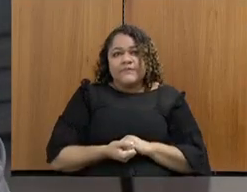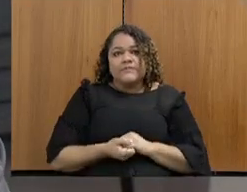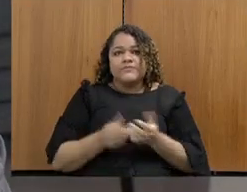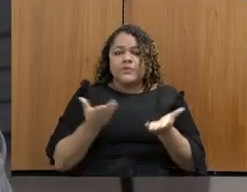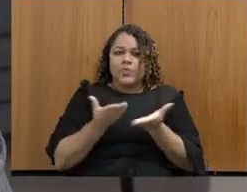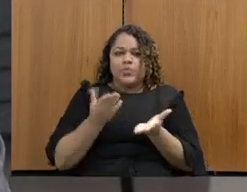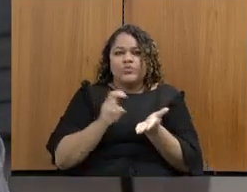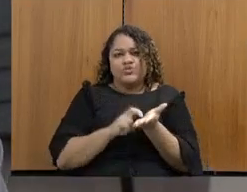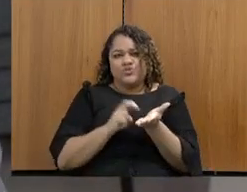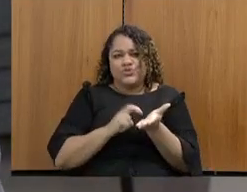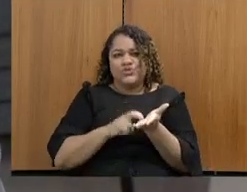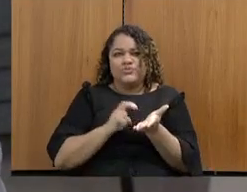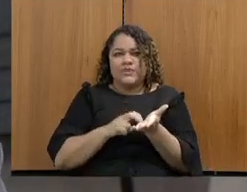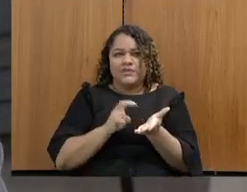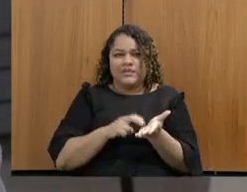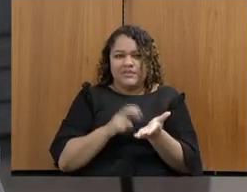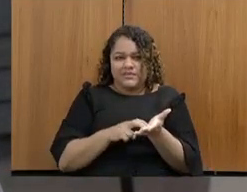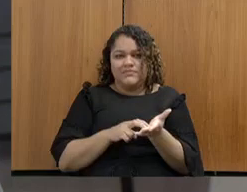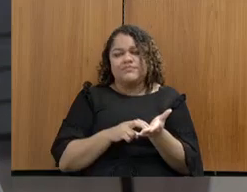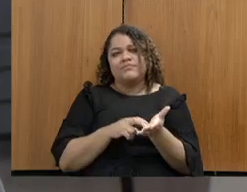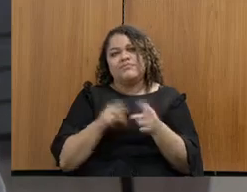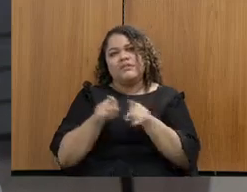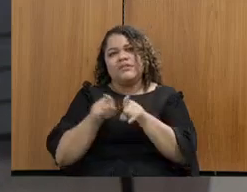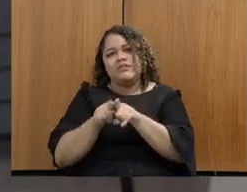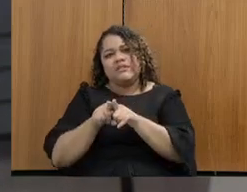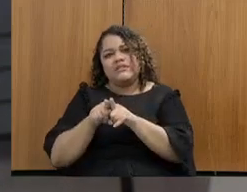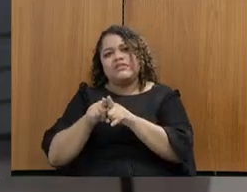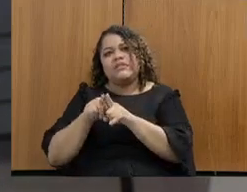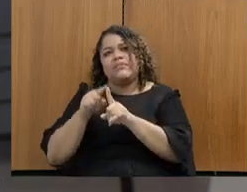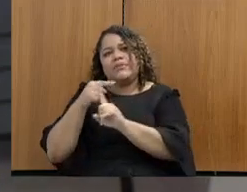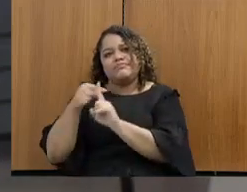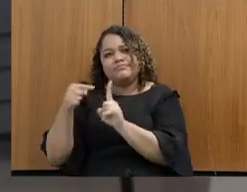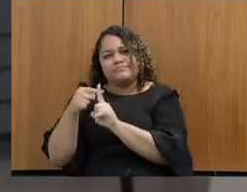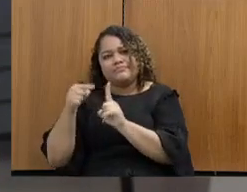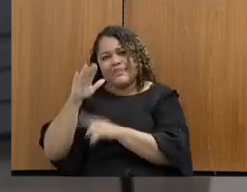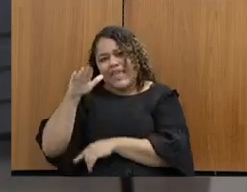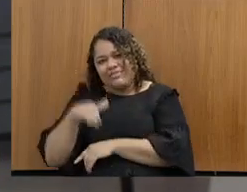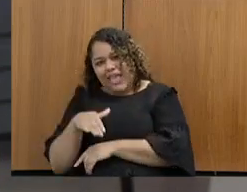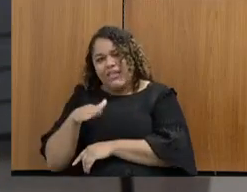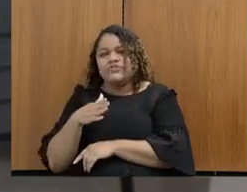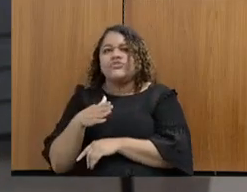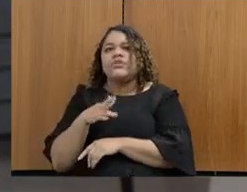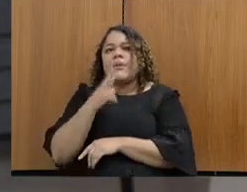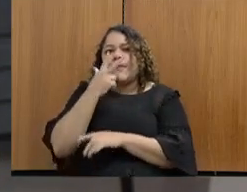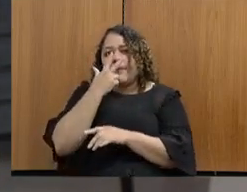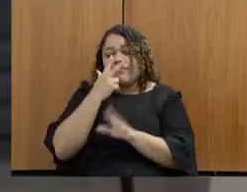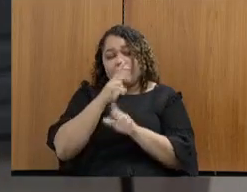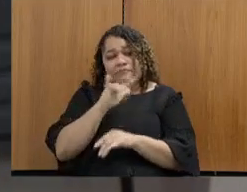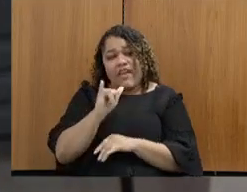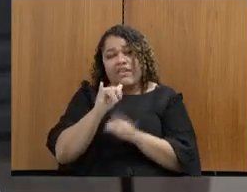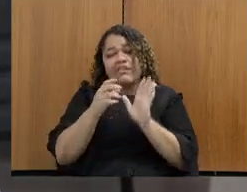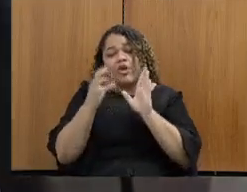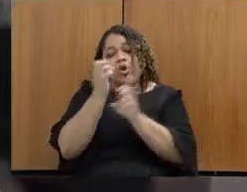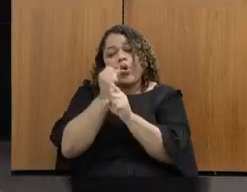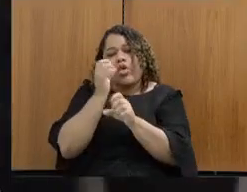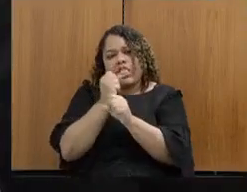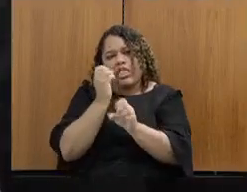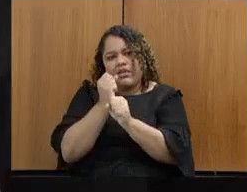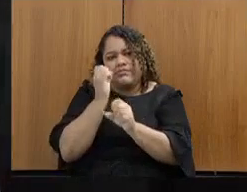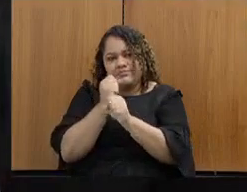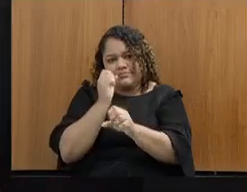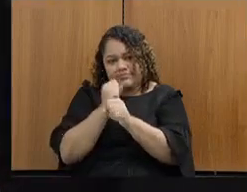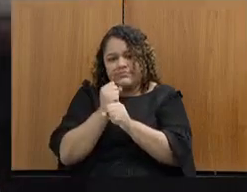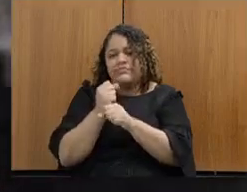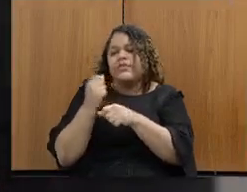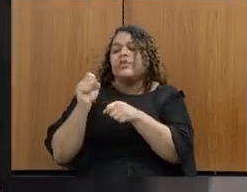também parte né do início da tarde Nós faremos uma exposição acerca de uma prestação de contas das atividades